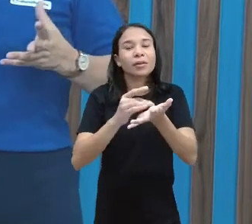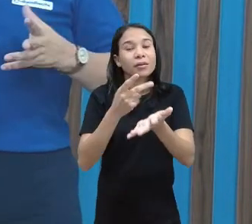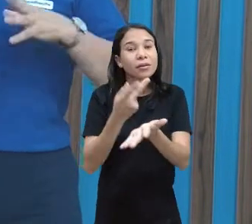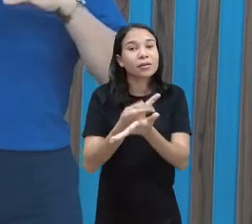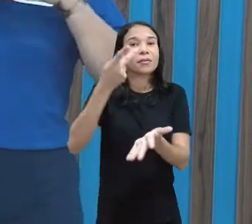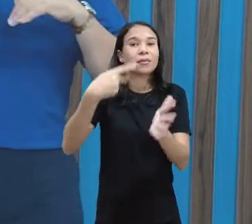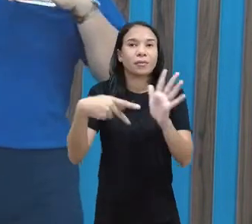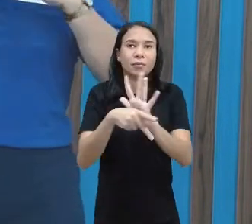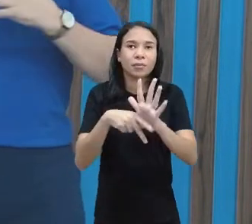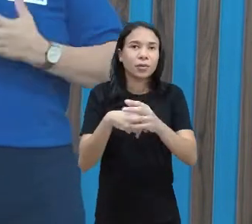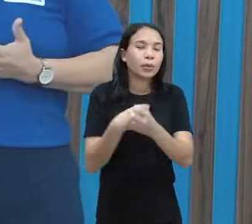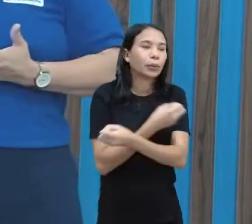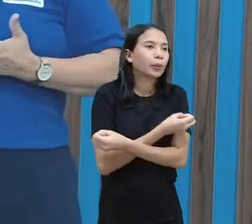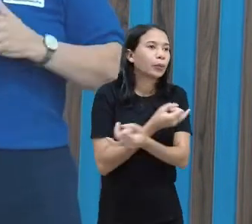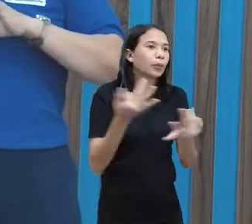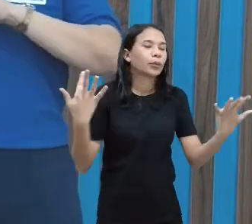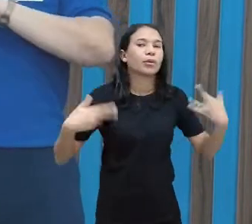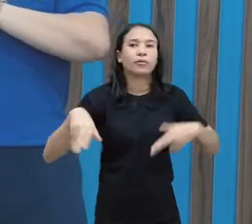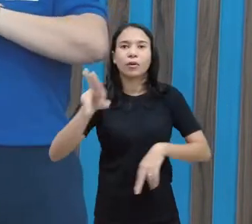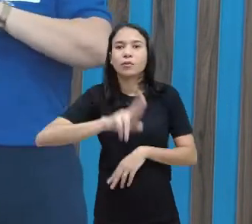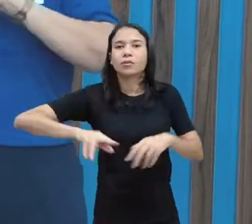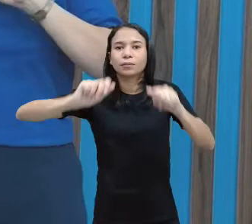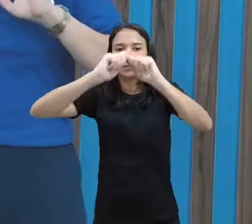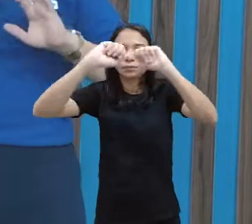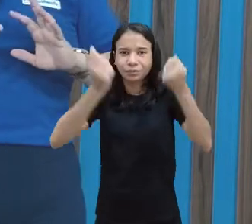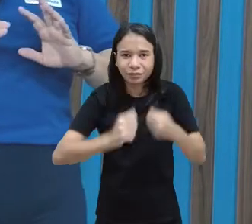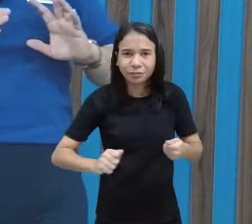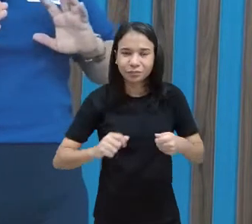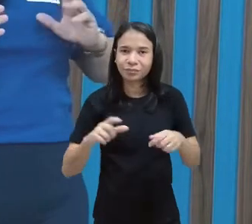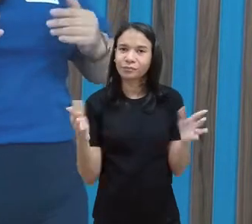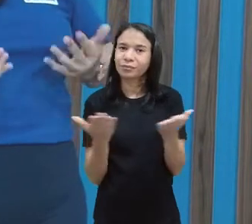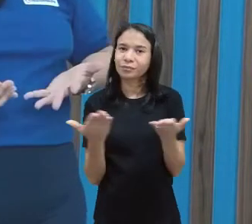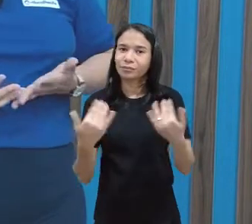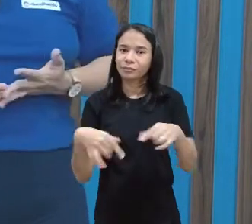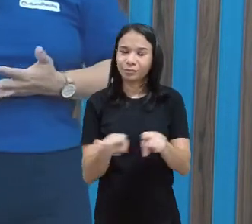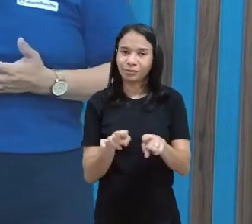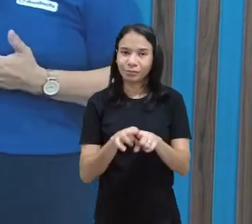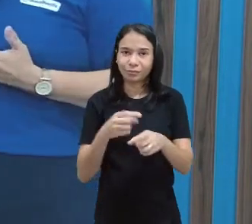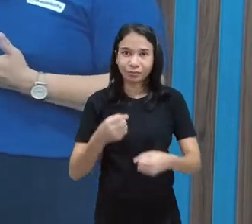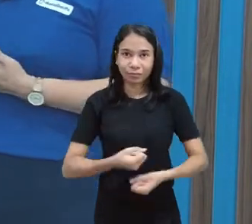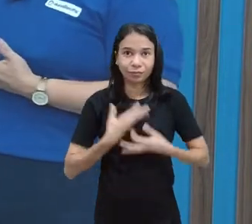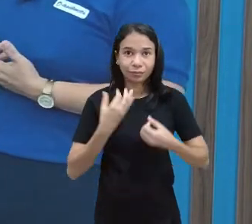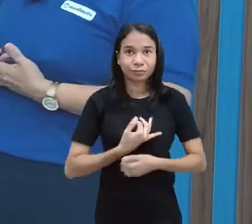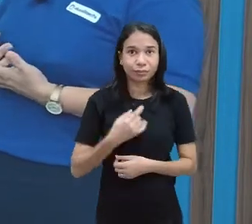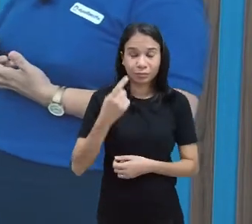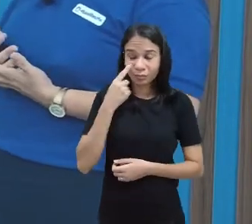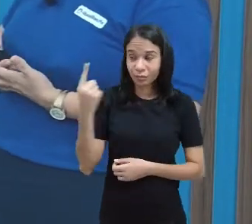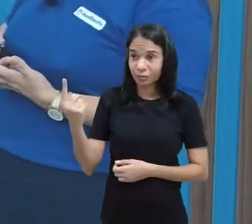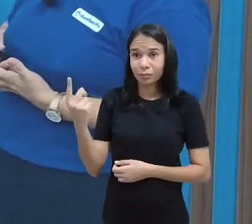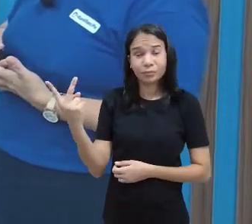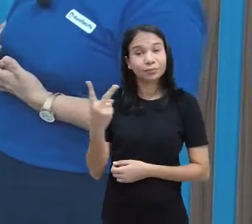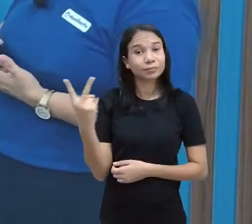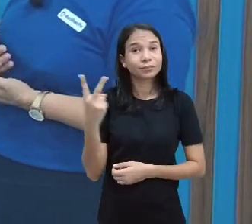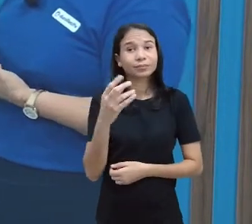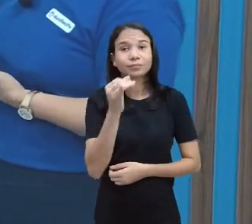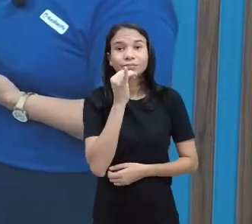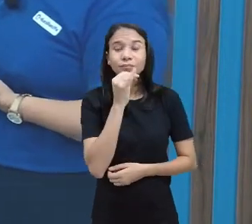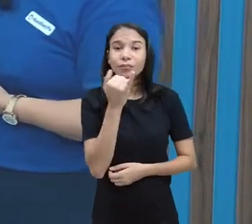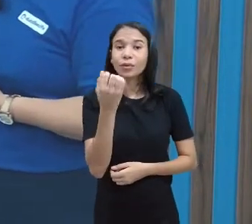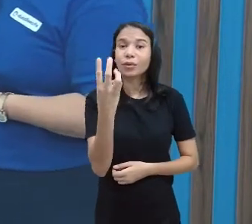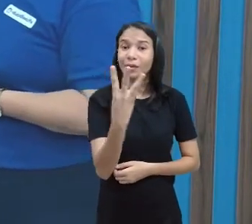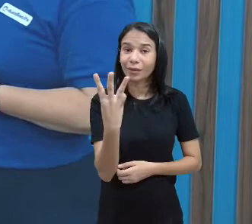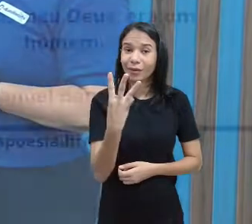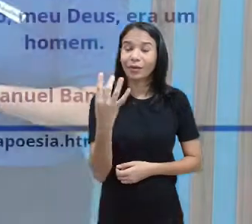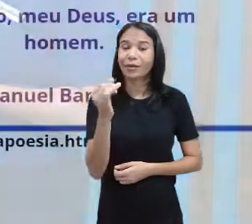aconteceu em várias linguagens. A gente viu a arquitetura, agora a gente vai ver um pouquinho da poesia. E aí eu trouxe três